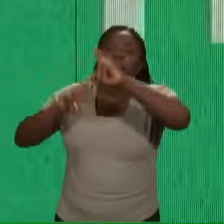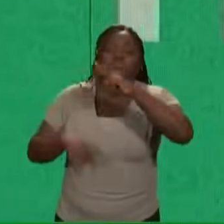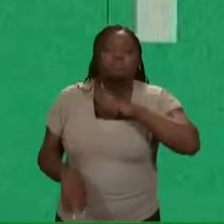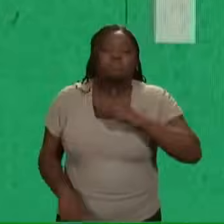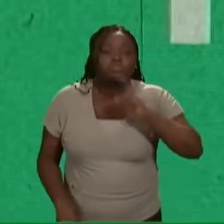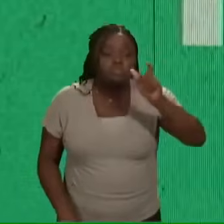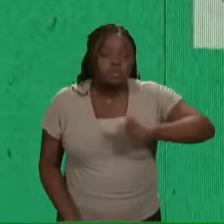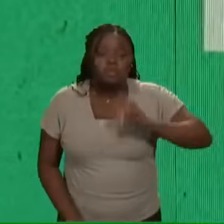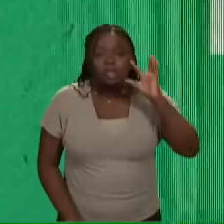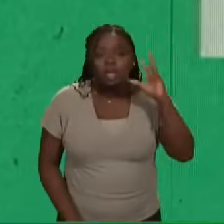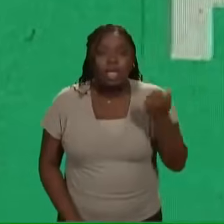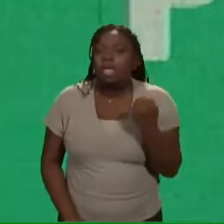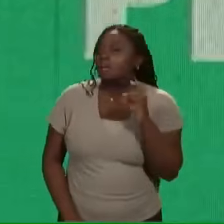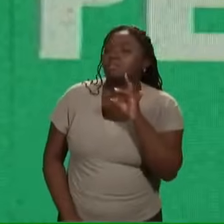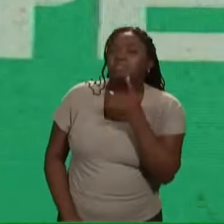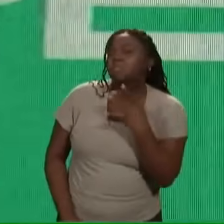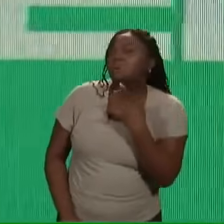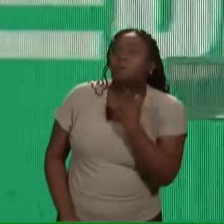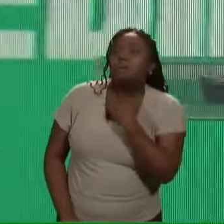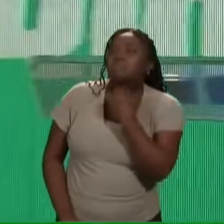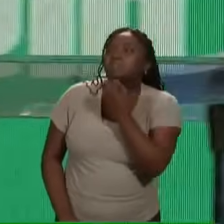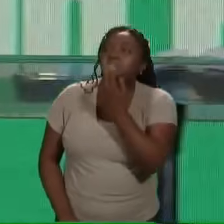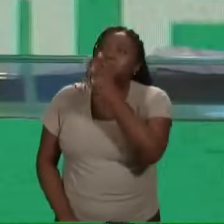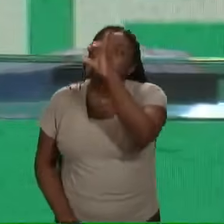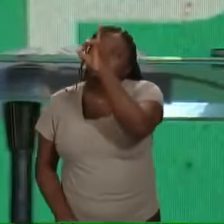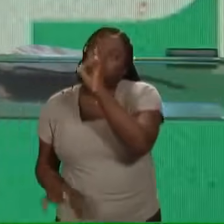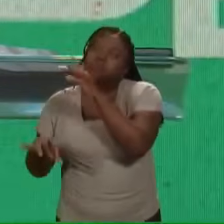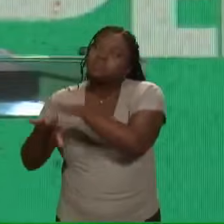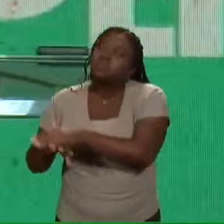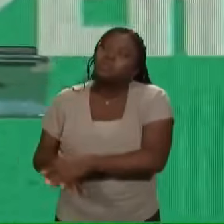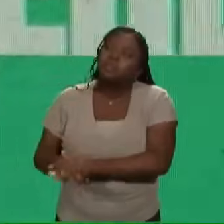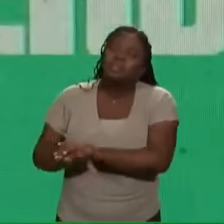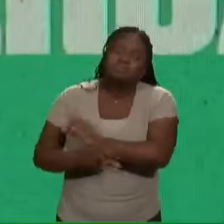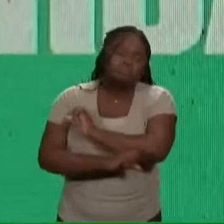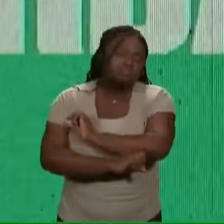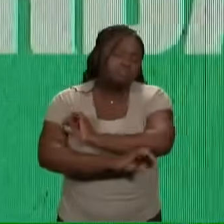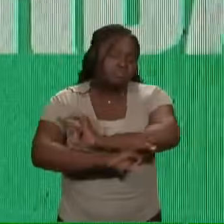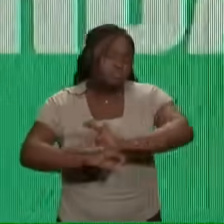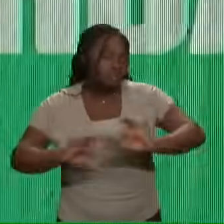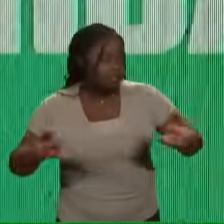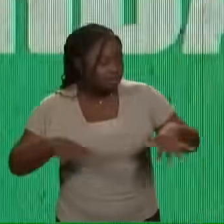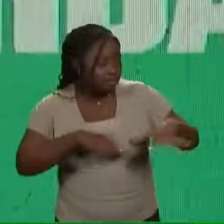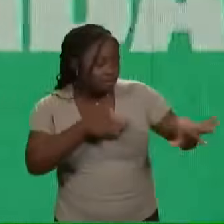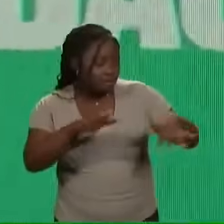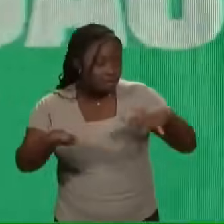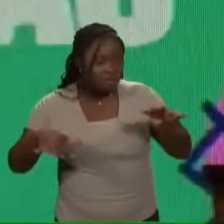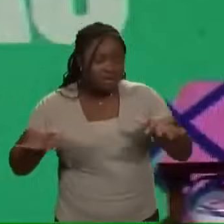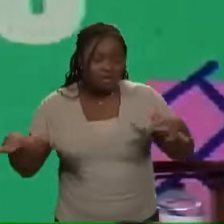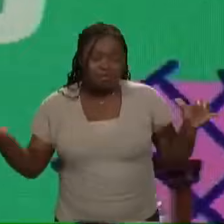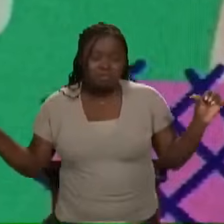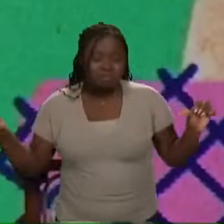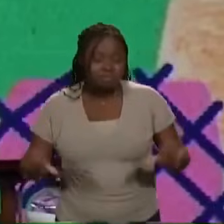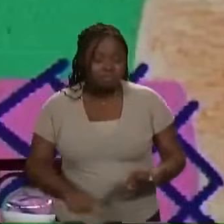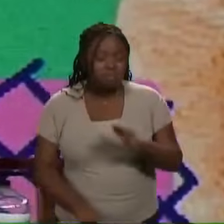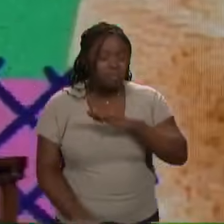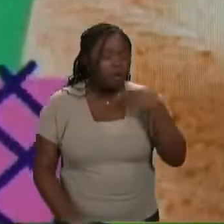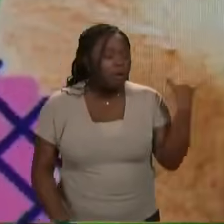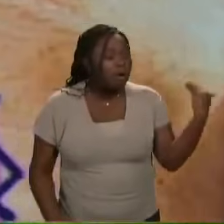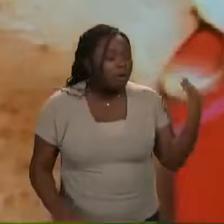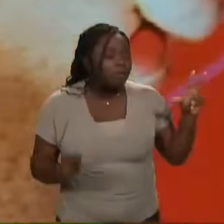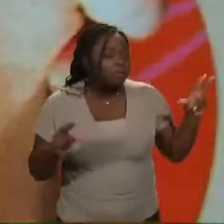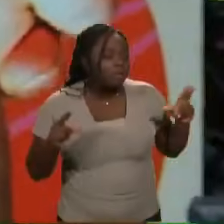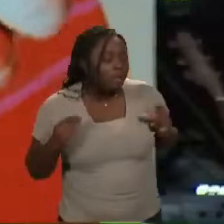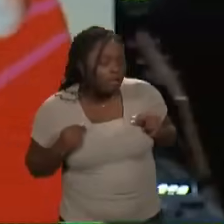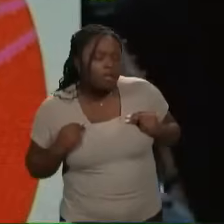com Deus basta. Não, eu estou bem com Deus, estando bem com Deus, o resto que se exploda. Essa raça merece morrer mesmo, é tudo um bando